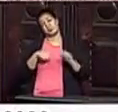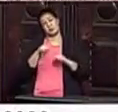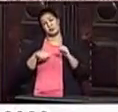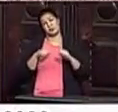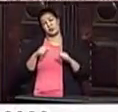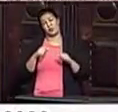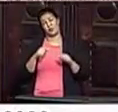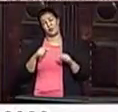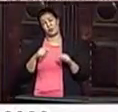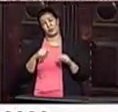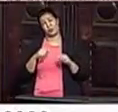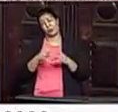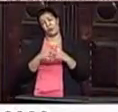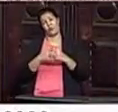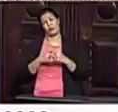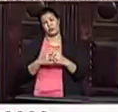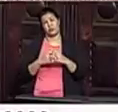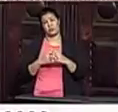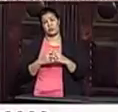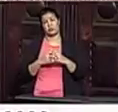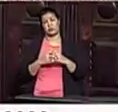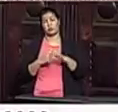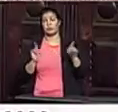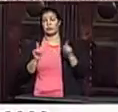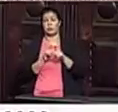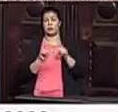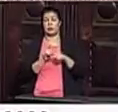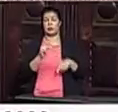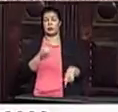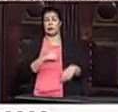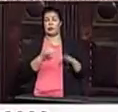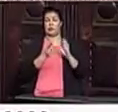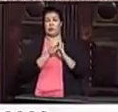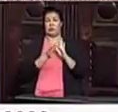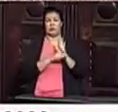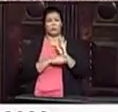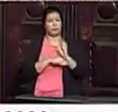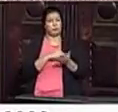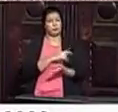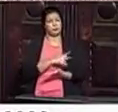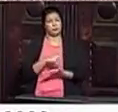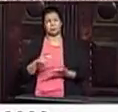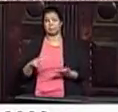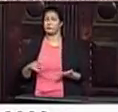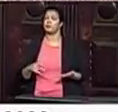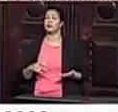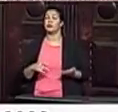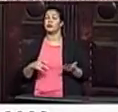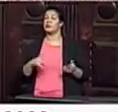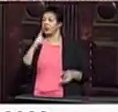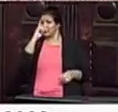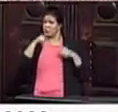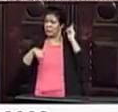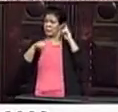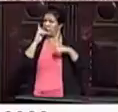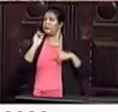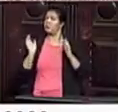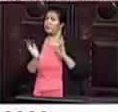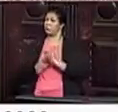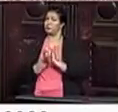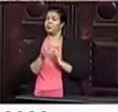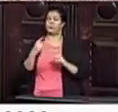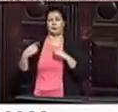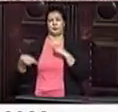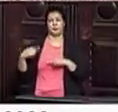casos. Sem falar do problema do caciquismo, né? Boa parte dos partidos tem coronéis que mandam dos partidos e que, ao fim e ao cabo, definiriam